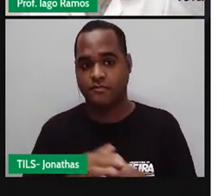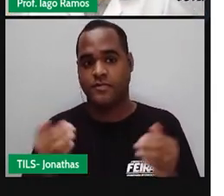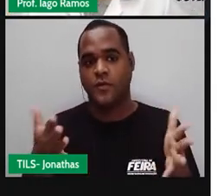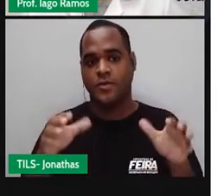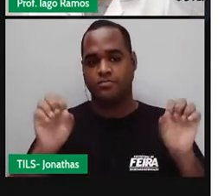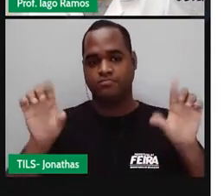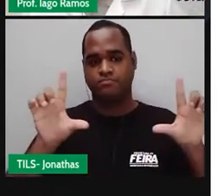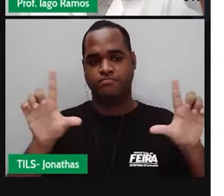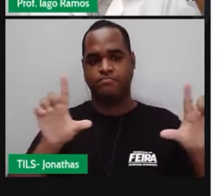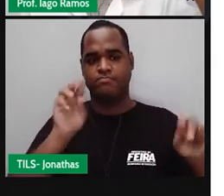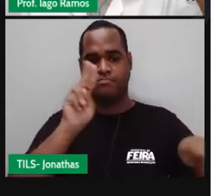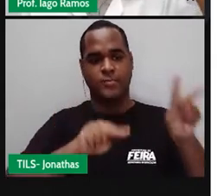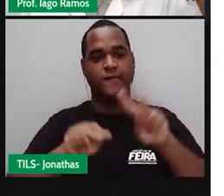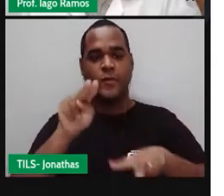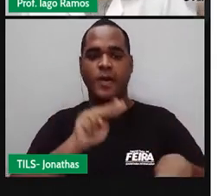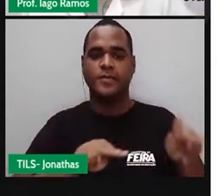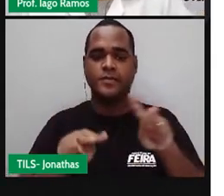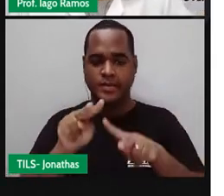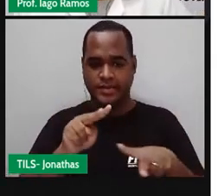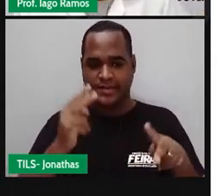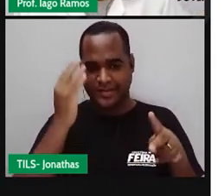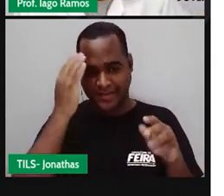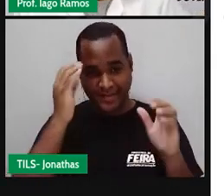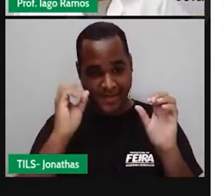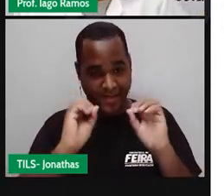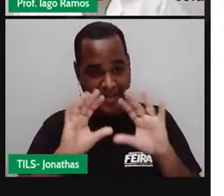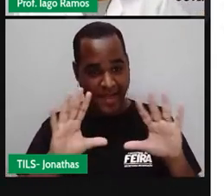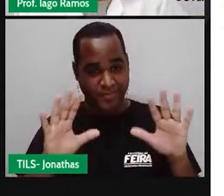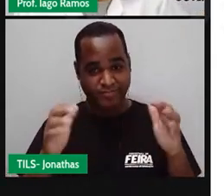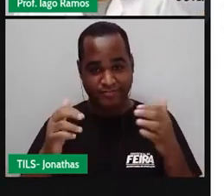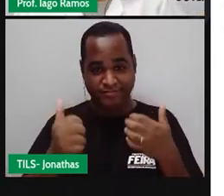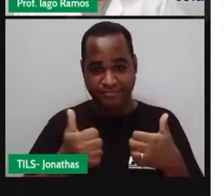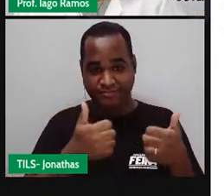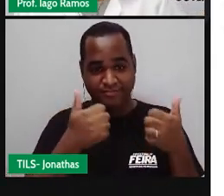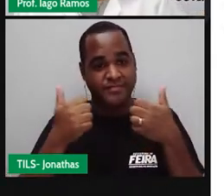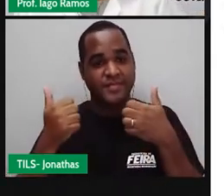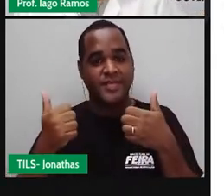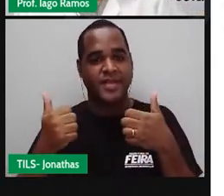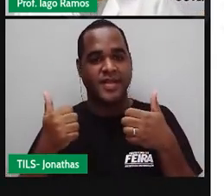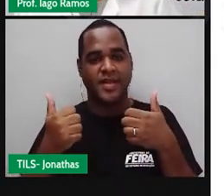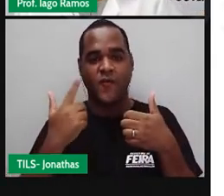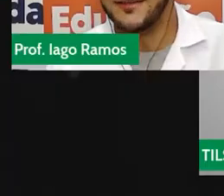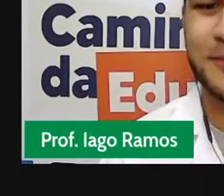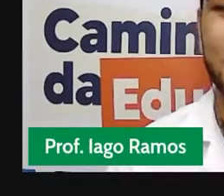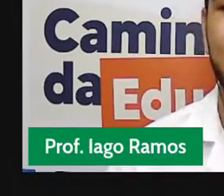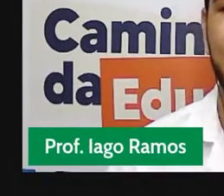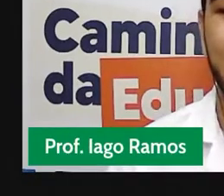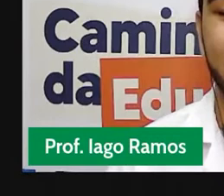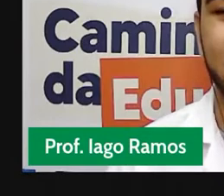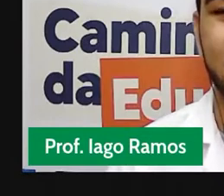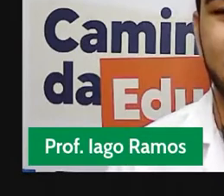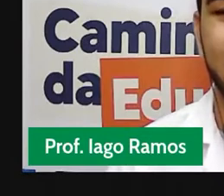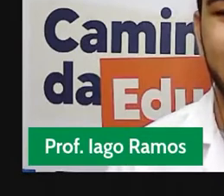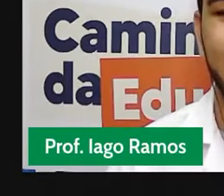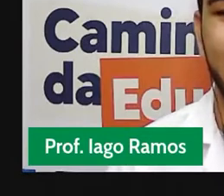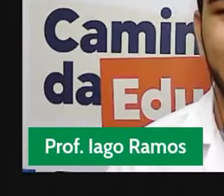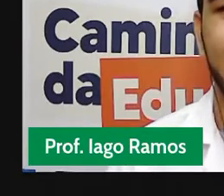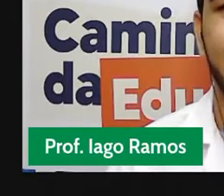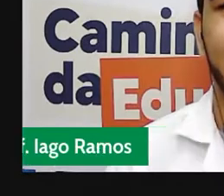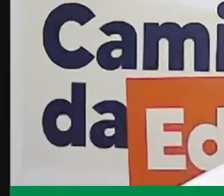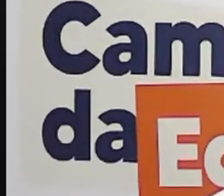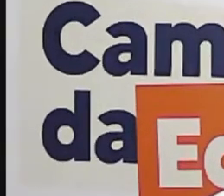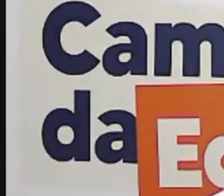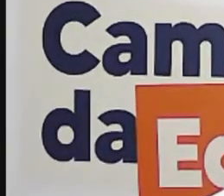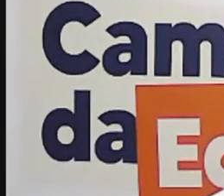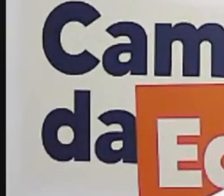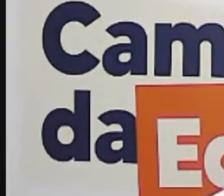quadro virtual né E aí eu só vou tirar esta tela porque o Pablo não fica aqui